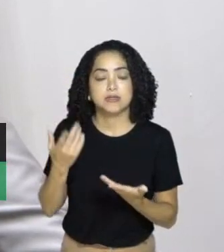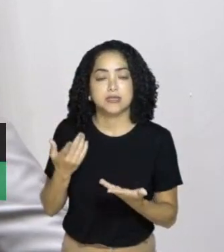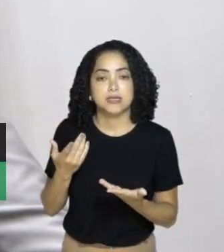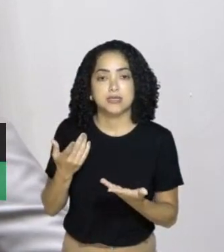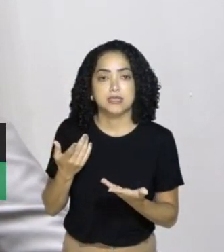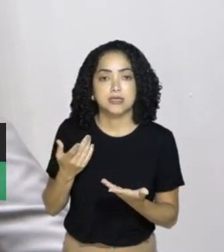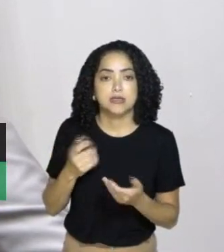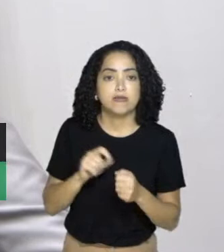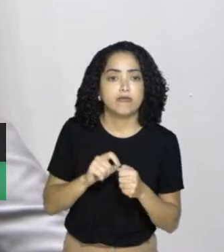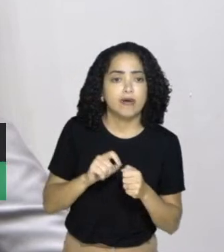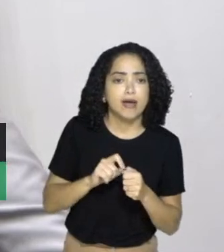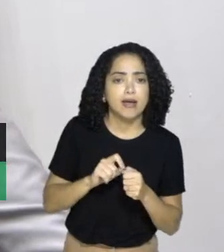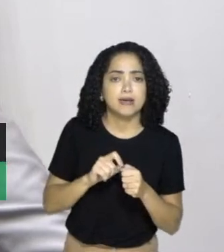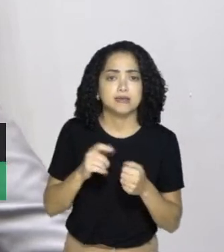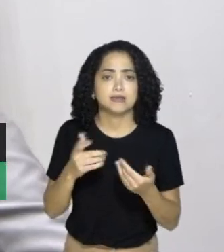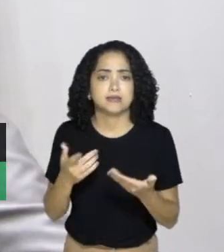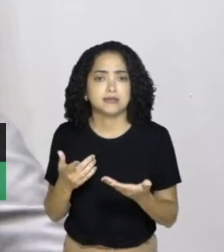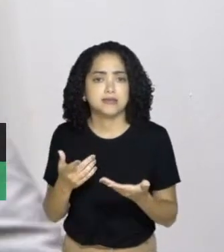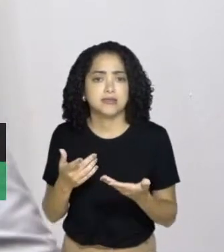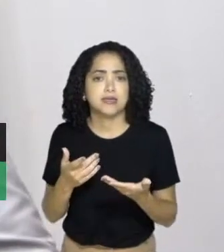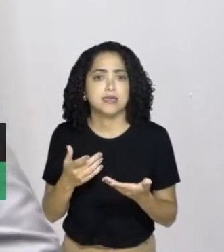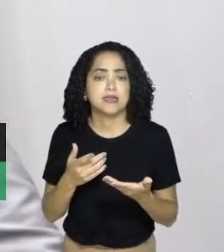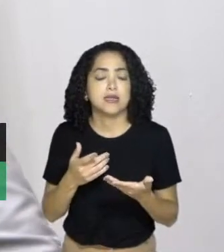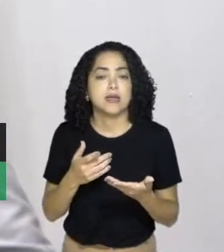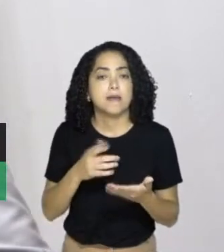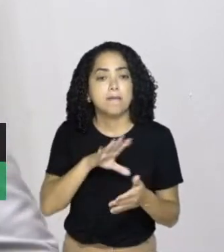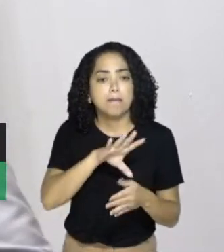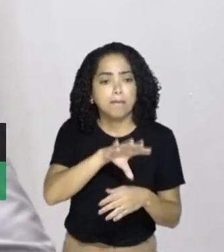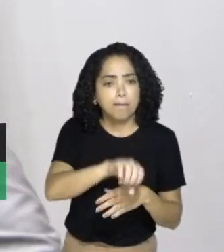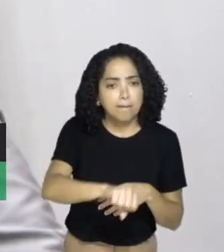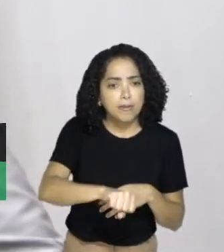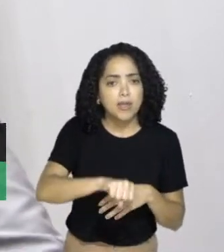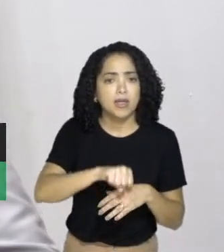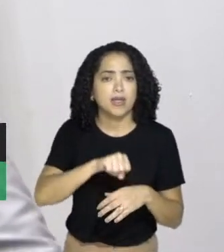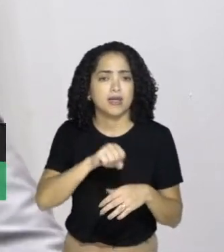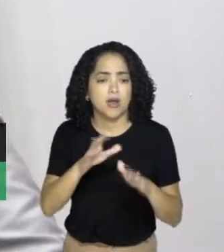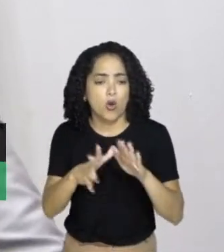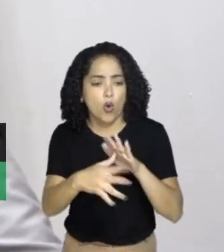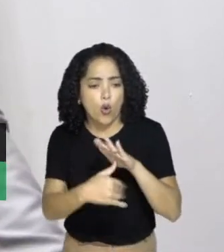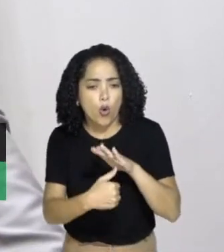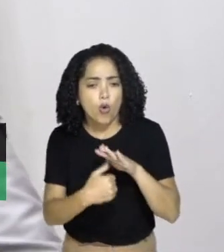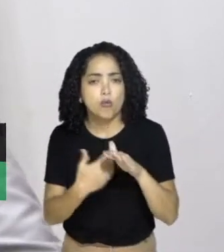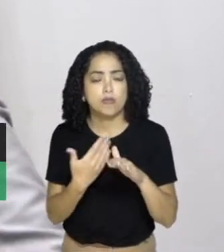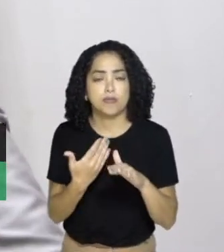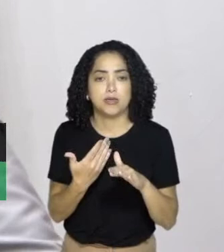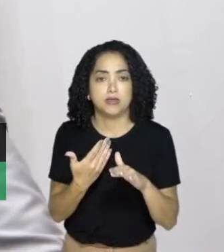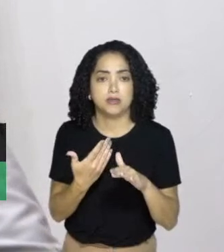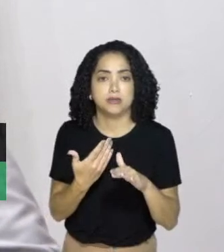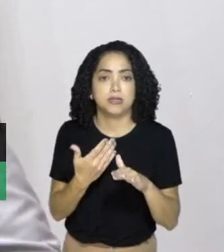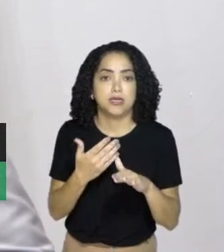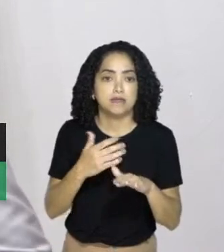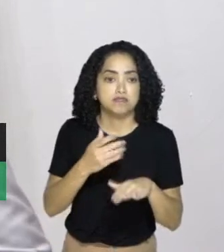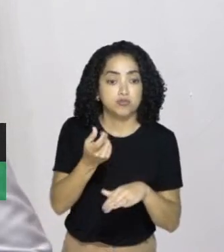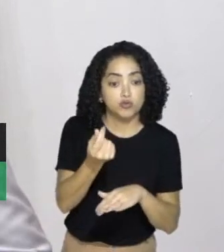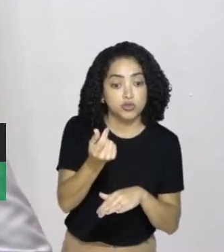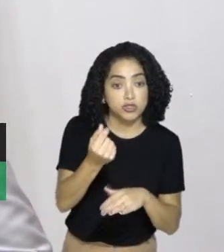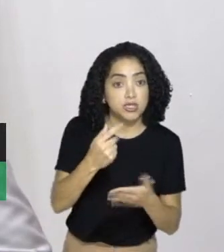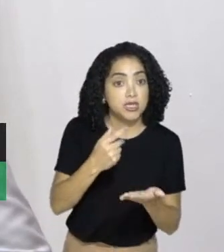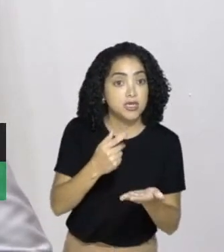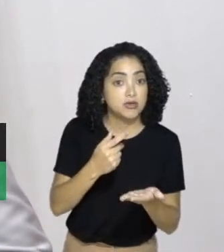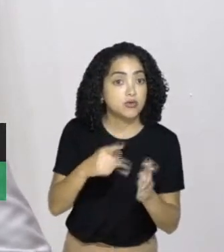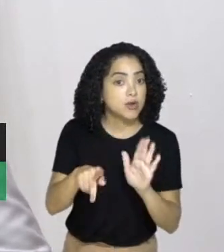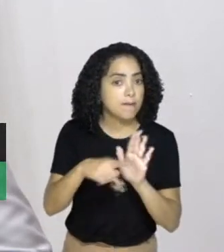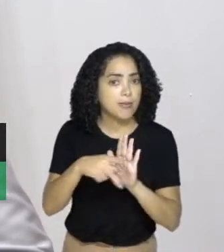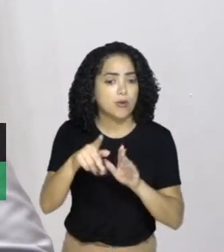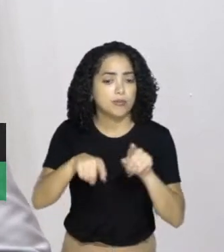quem vai lá e coloca a mão no dinheiro do que não é seu, é do pagador de impostos, ele acaba